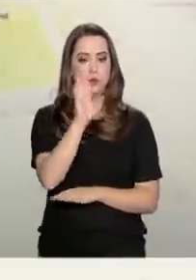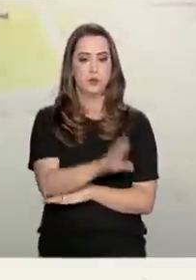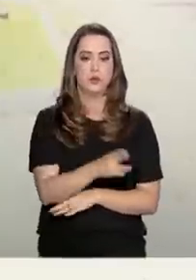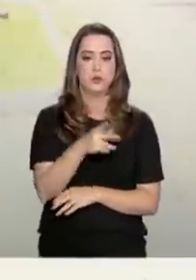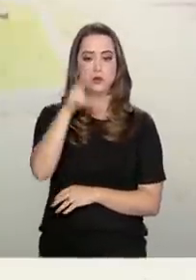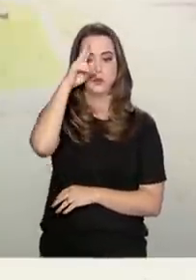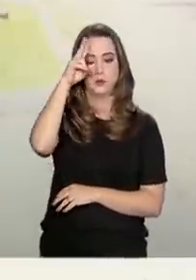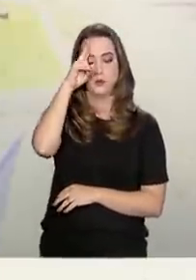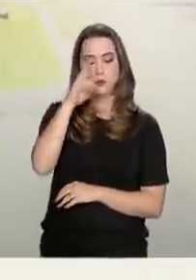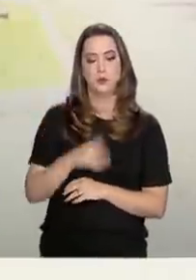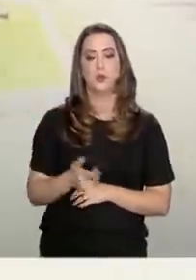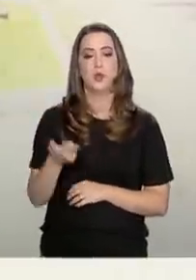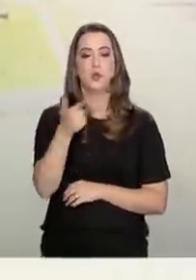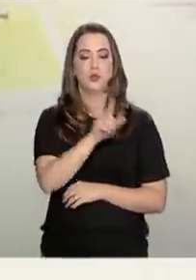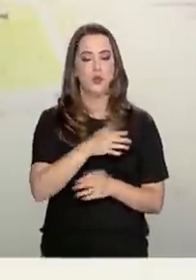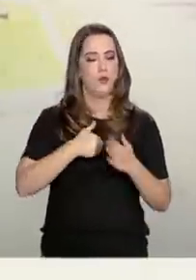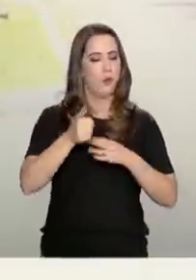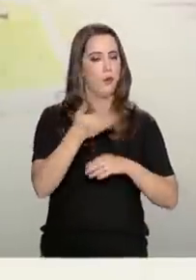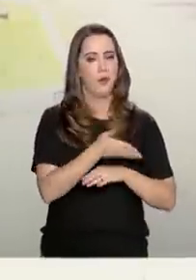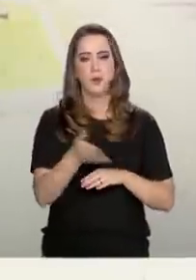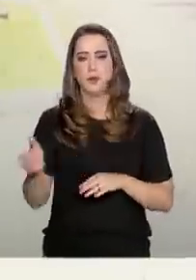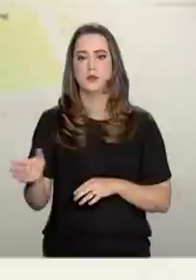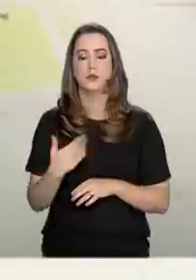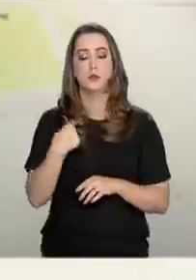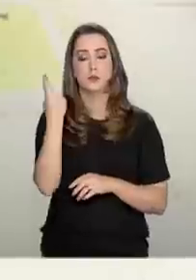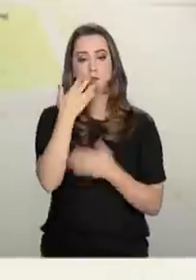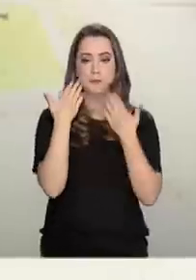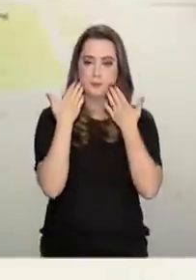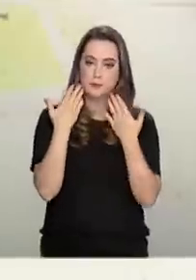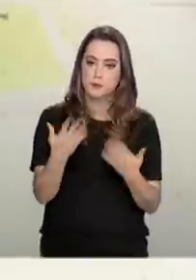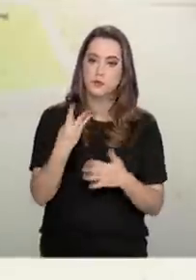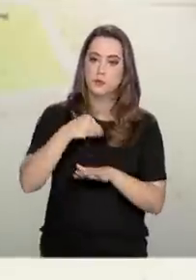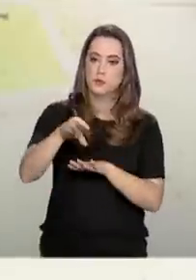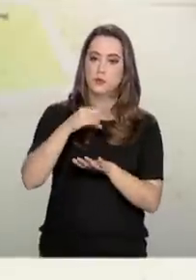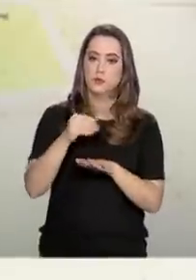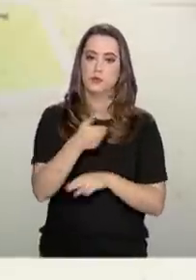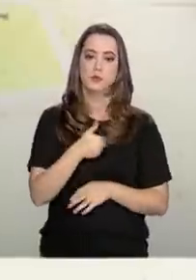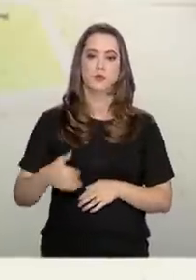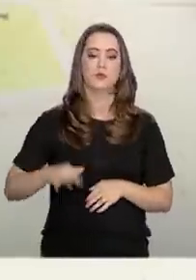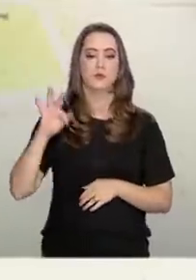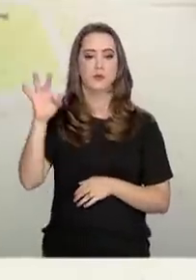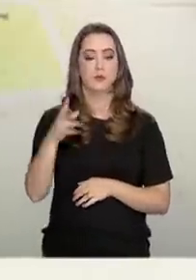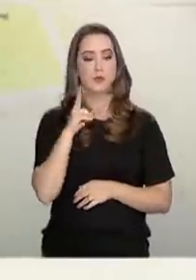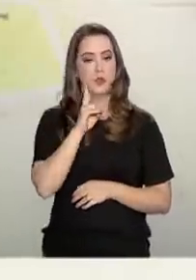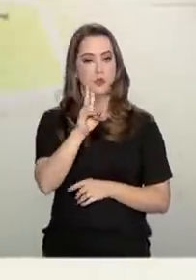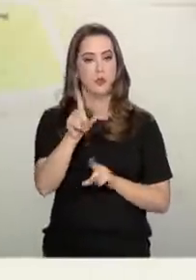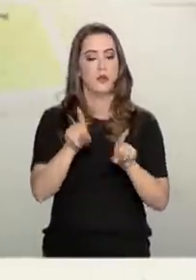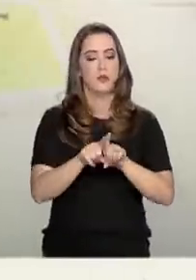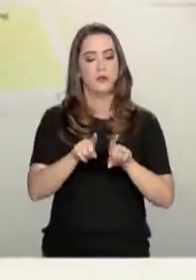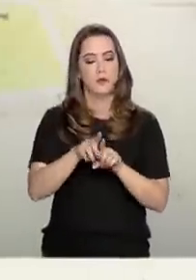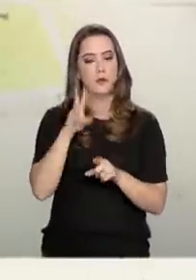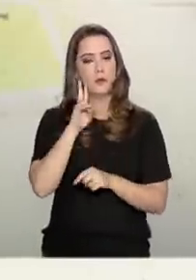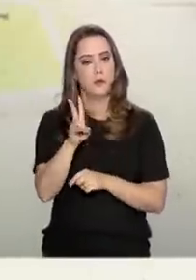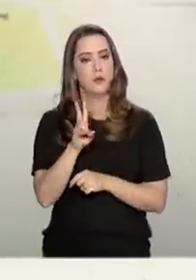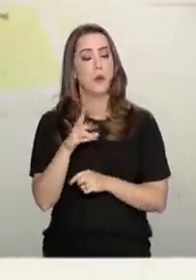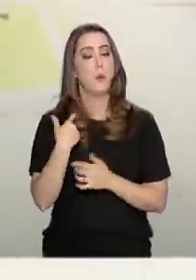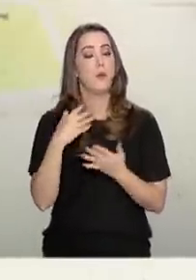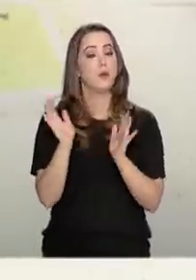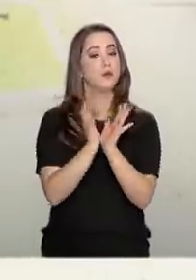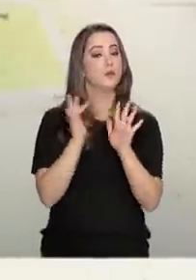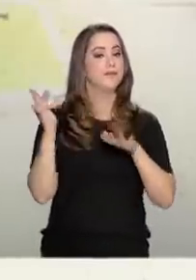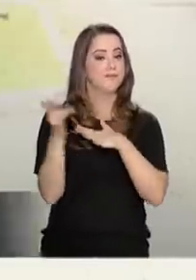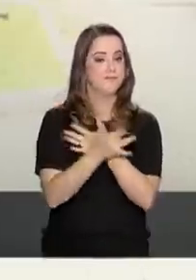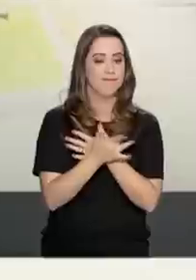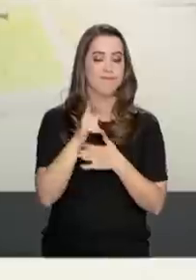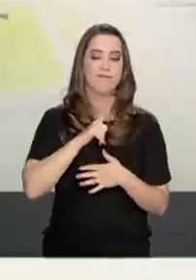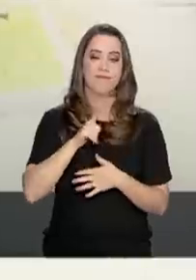de segunda-feira. Nós voltamos a qualquer momento na programação com mais informações sobre o governo federal. E você também pode nos acompanhar pelas nossas